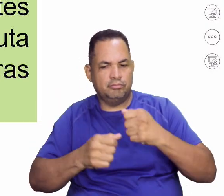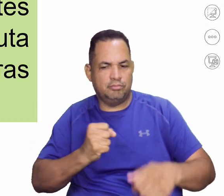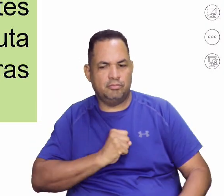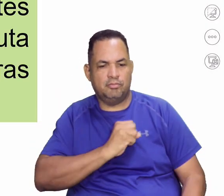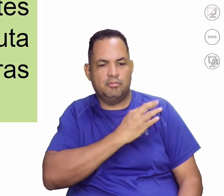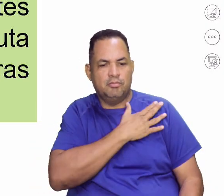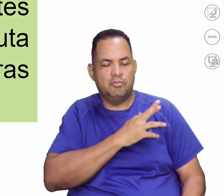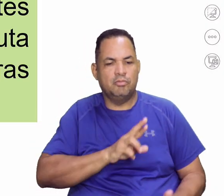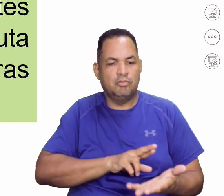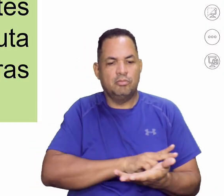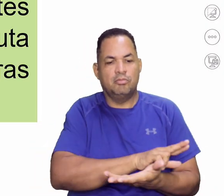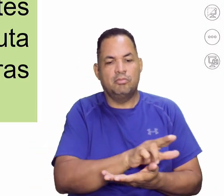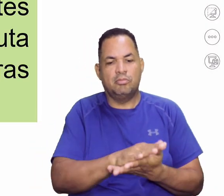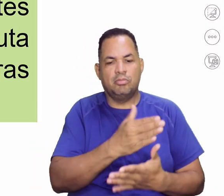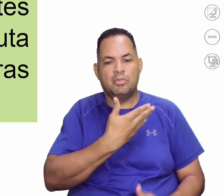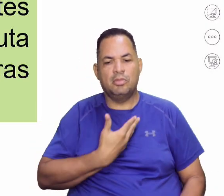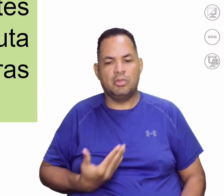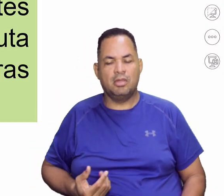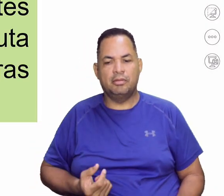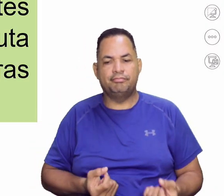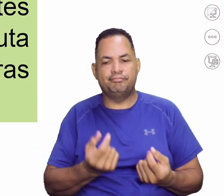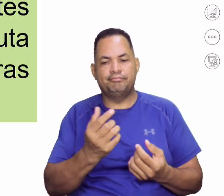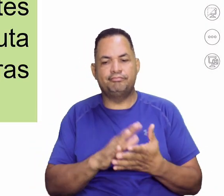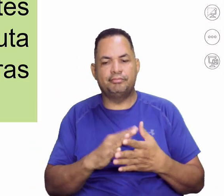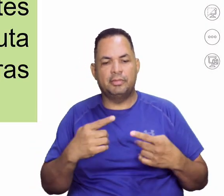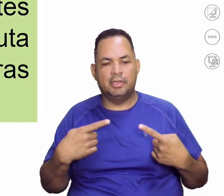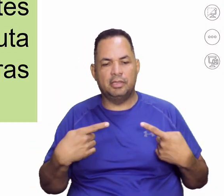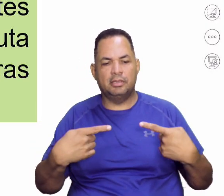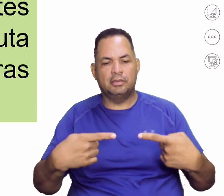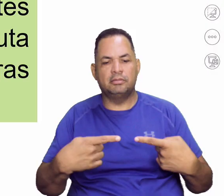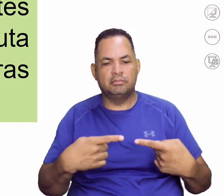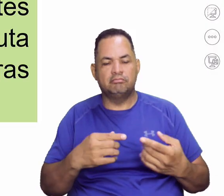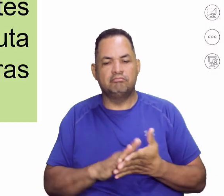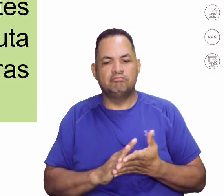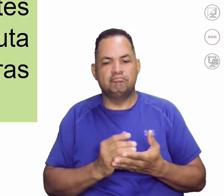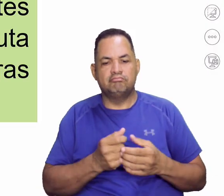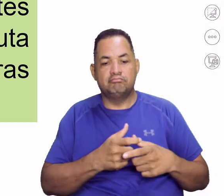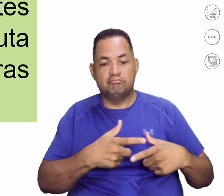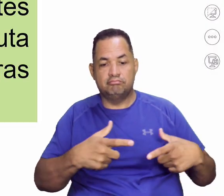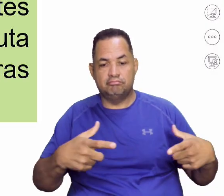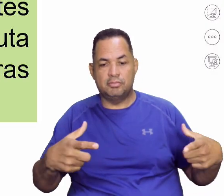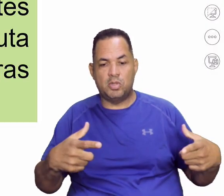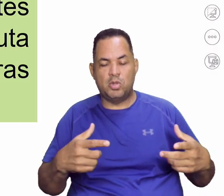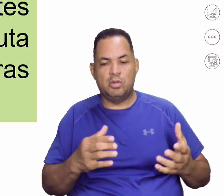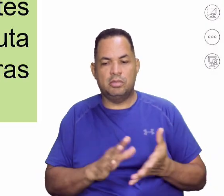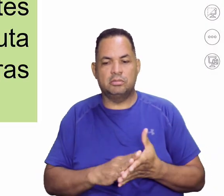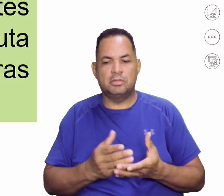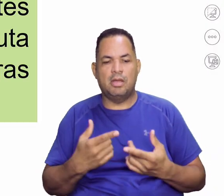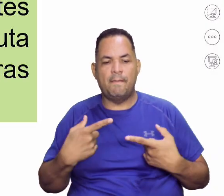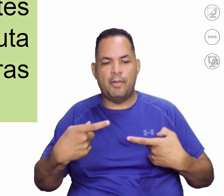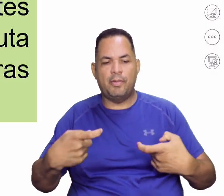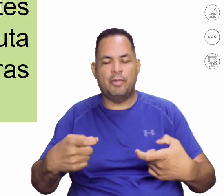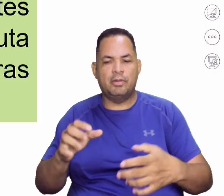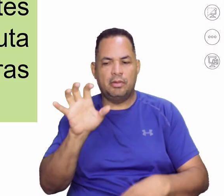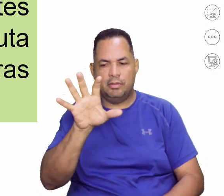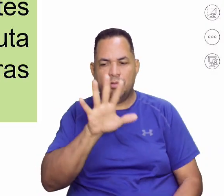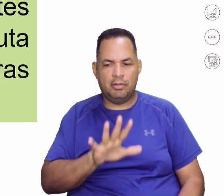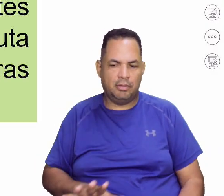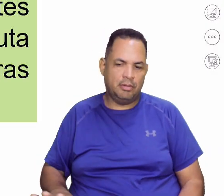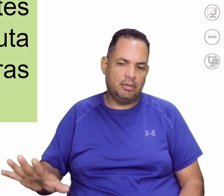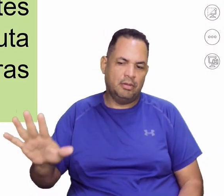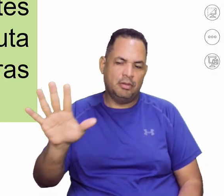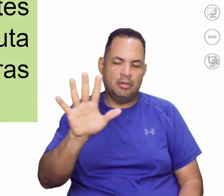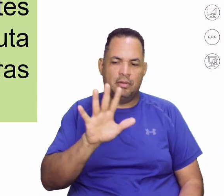diferentes governos. Em alguns casos, essa disputa intensificou conflitos internos e guerras